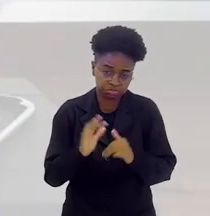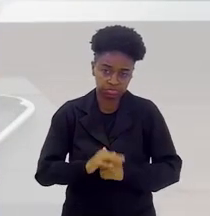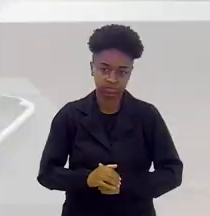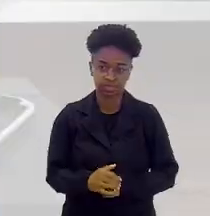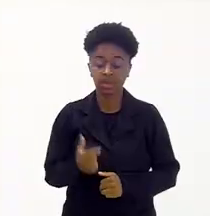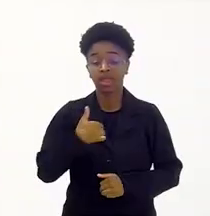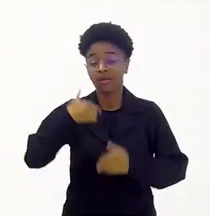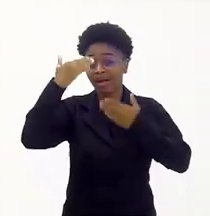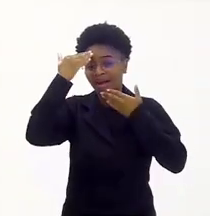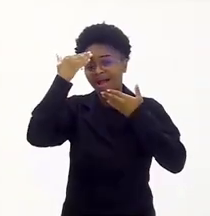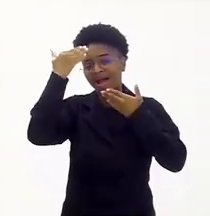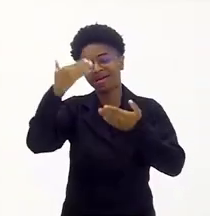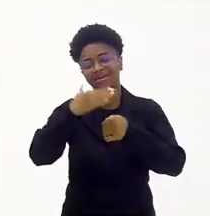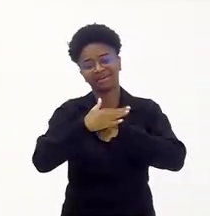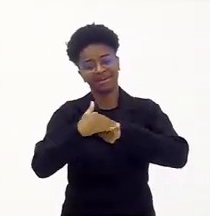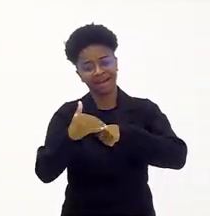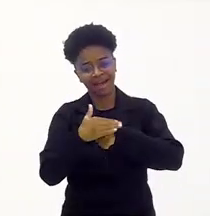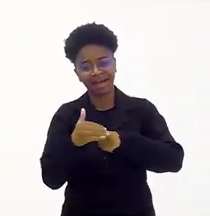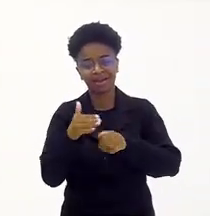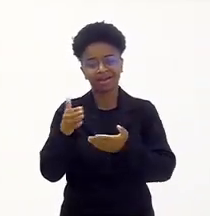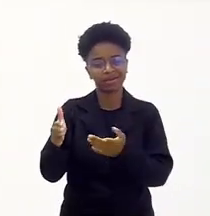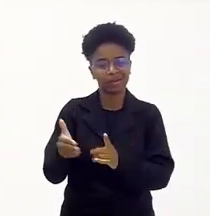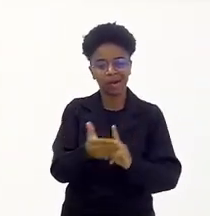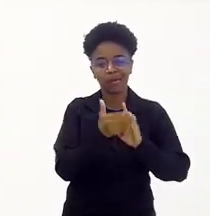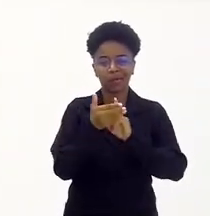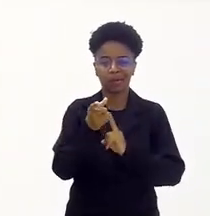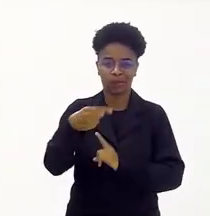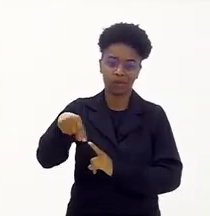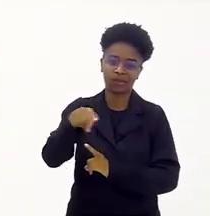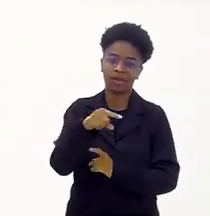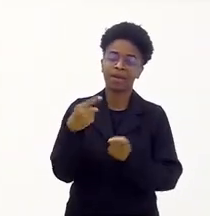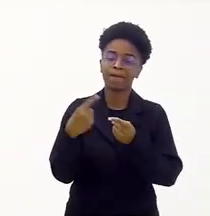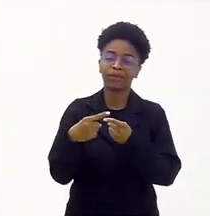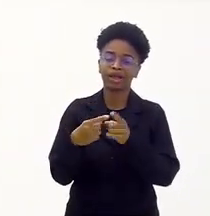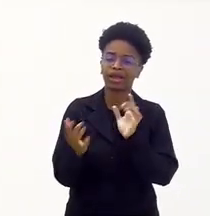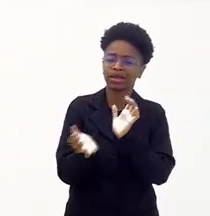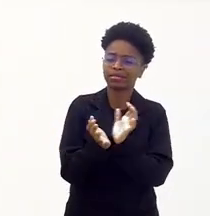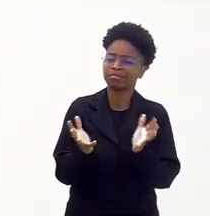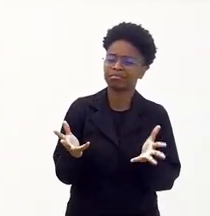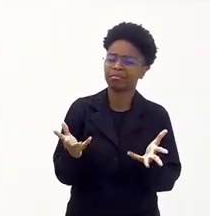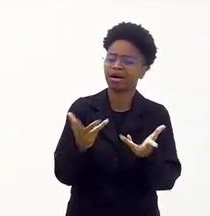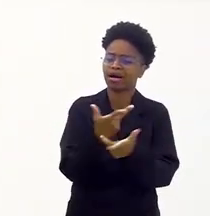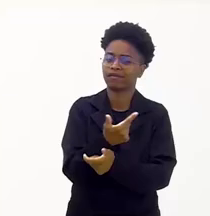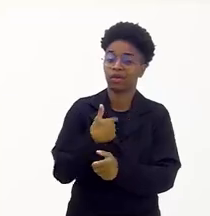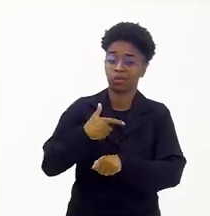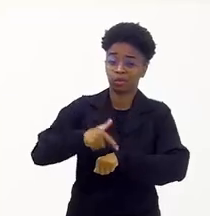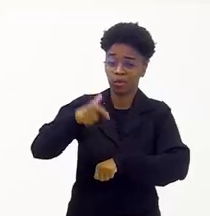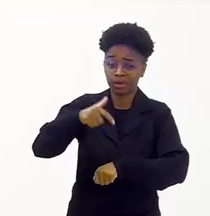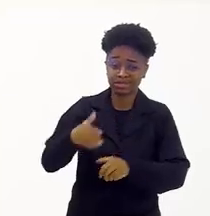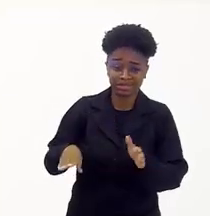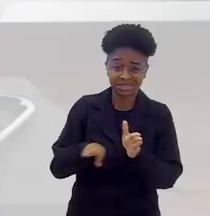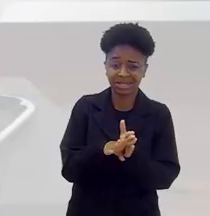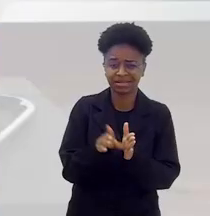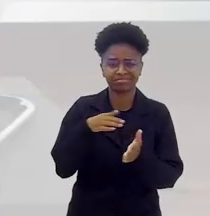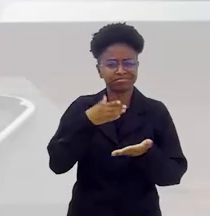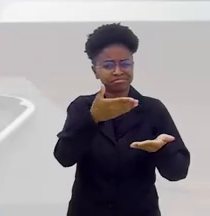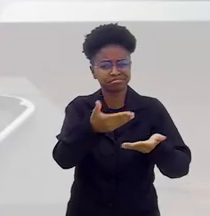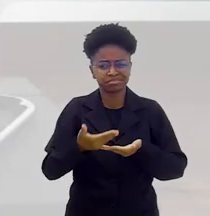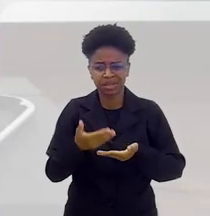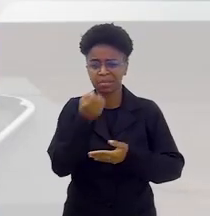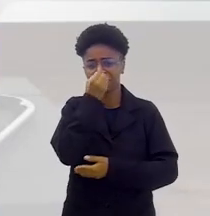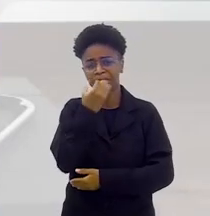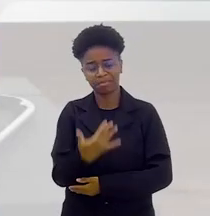convite. Agradecer, né, o carinho, a acolhida de todos vocês, porque essa equipe é maravilhosa. Desde a hora que eu cheguei aqui, eu fui